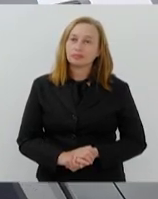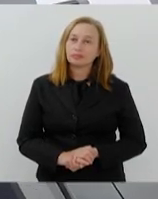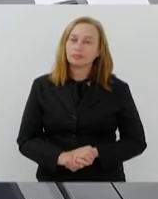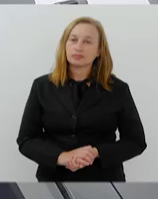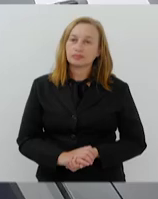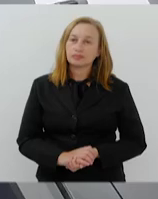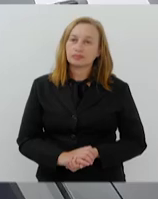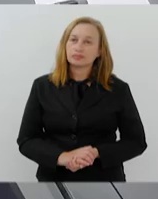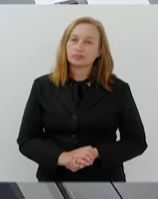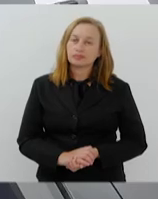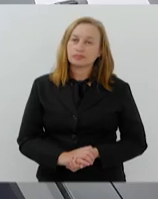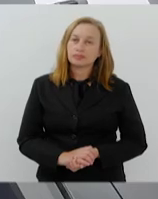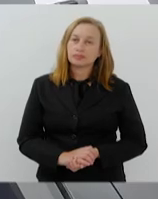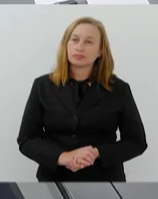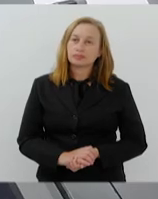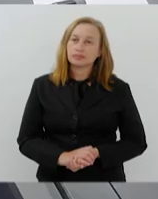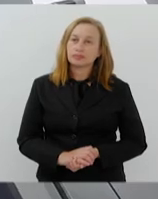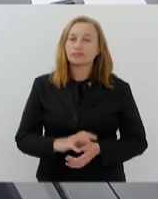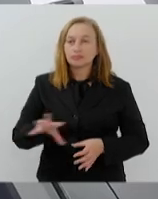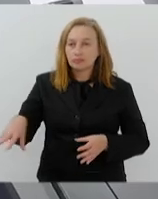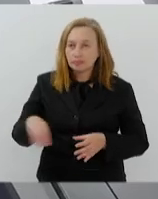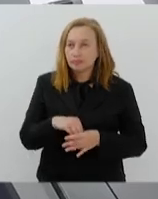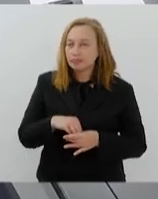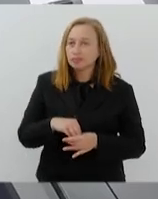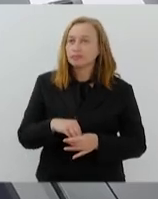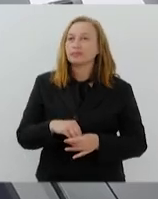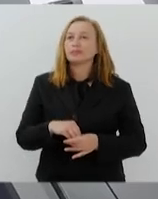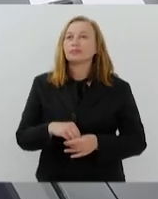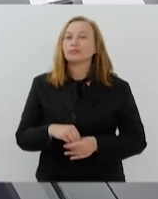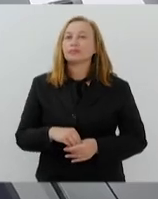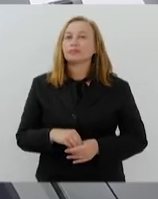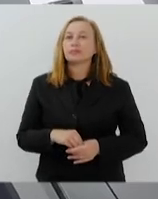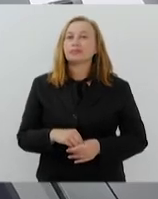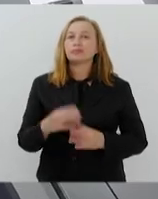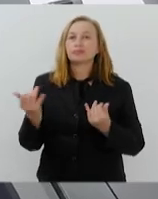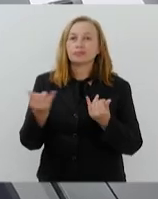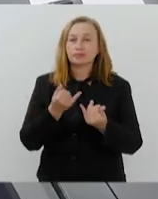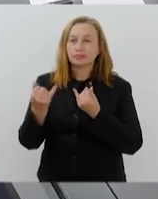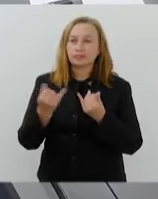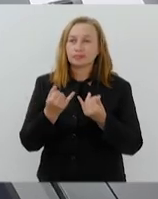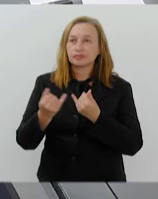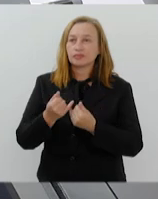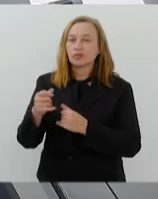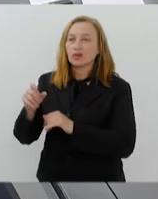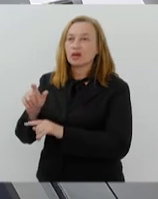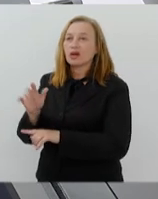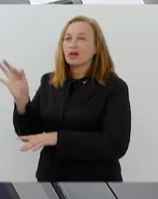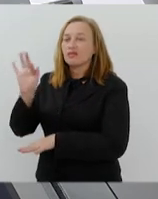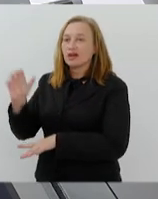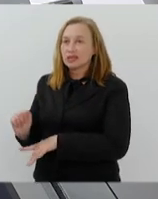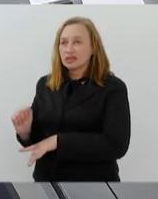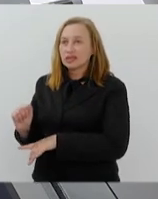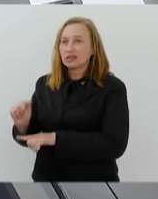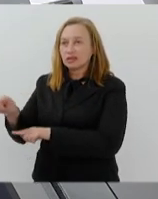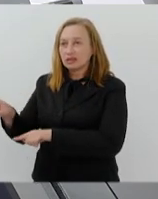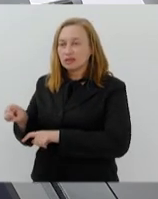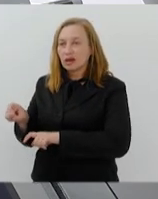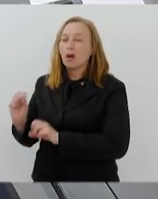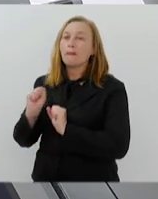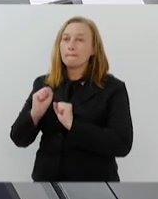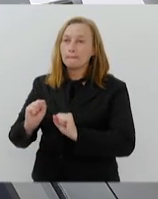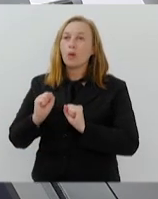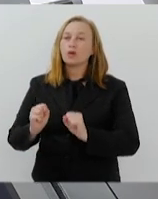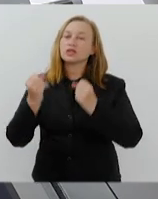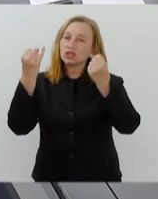Fazenda vamos incluir Então as as informações à fazenda para que possa prestar os devidos